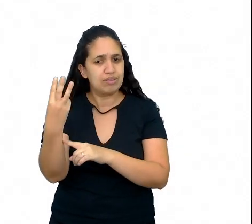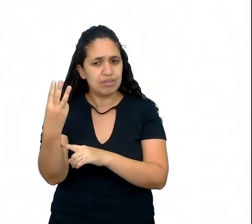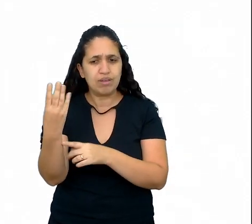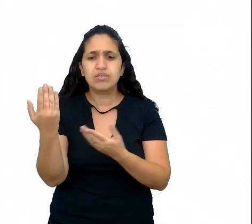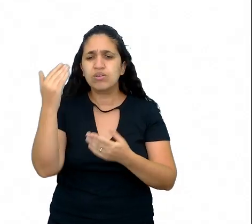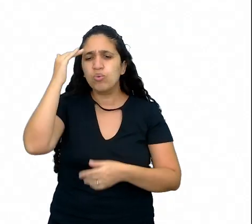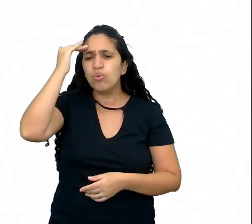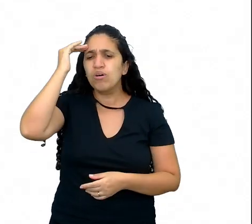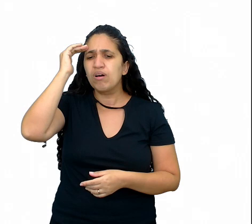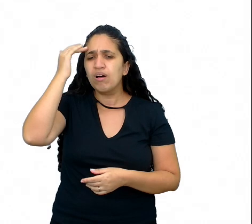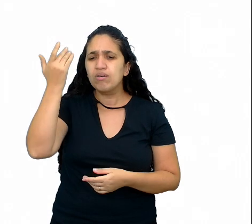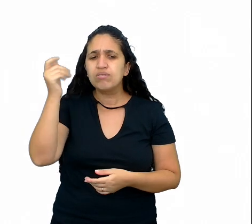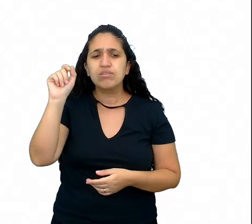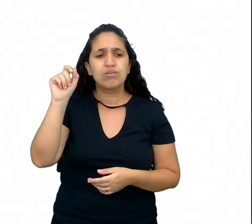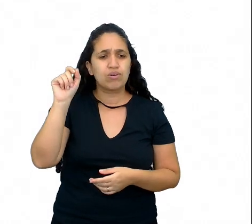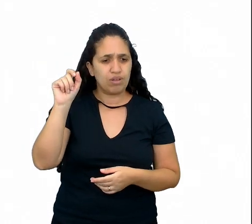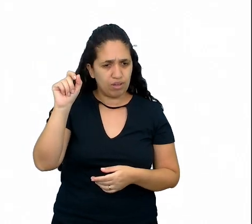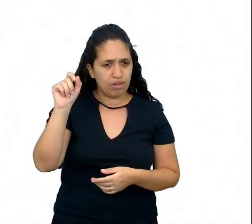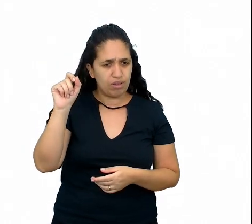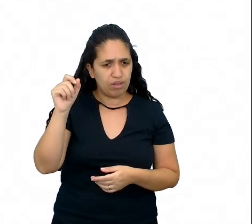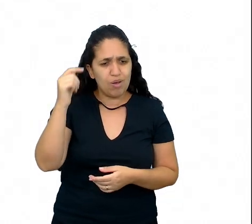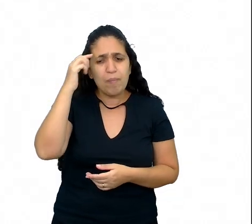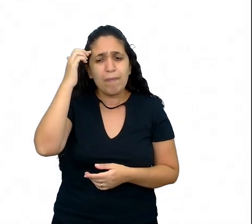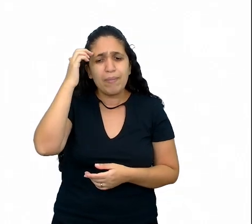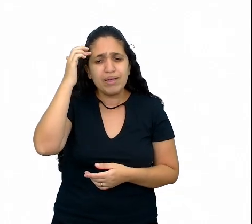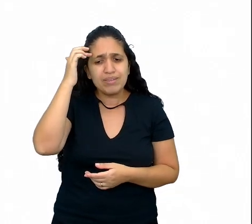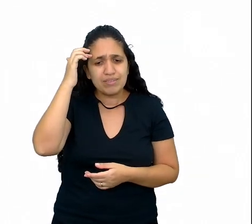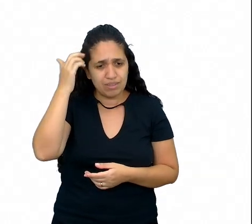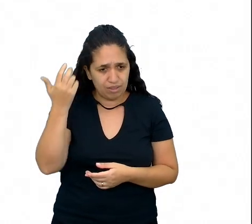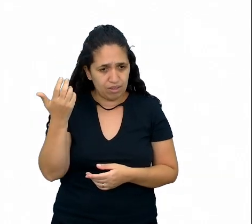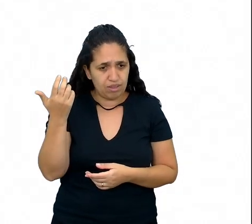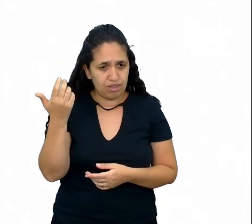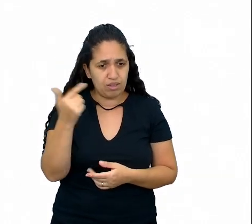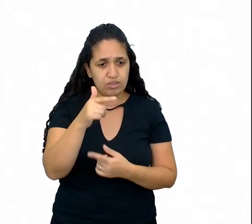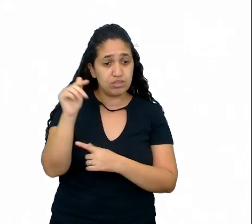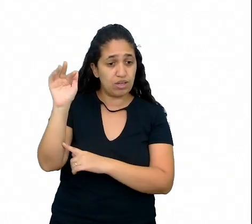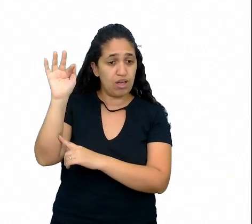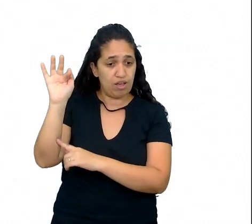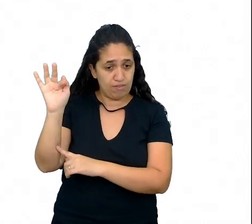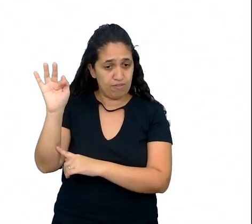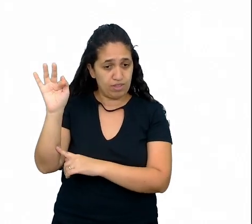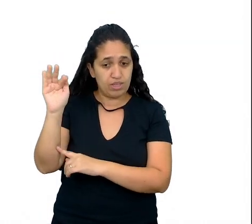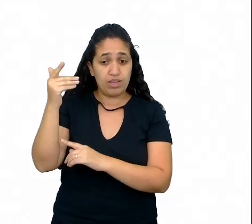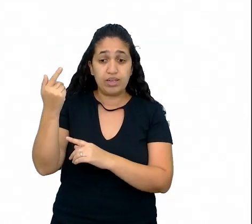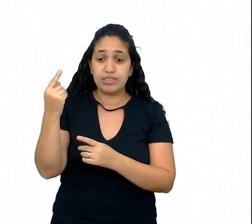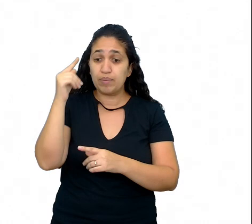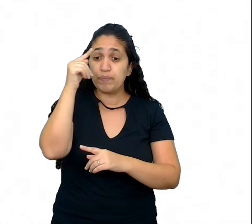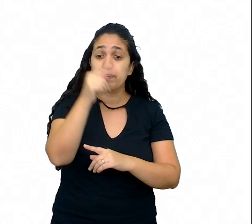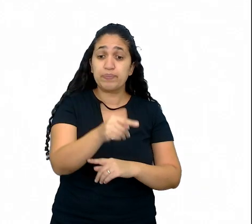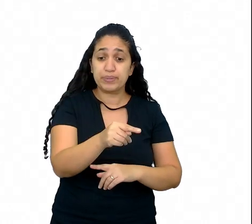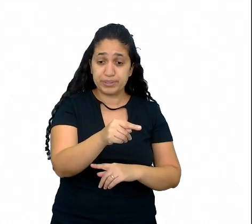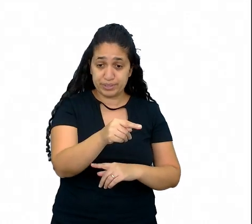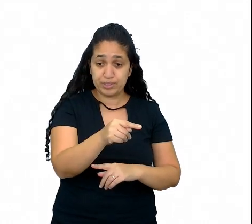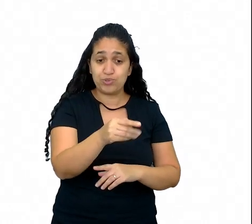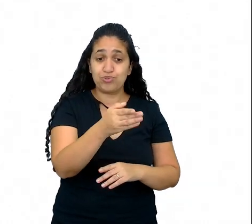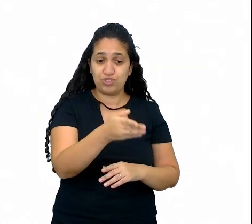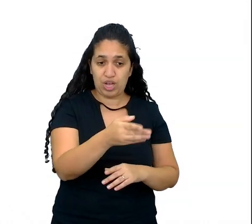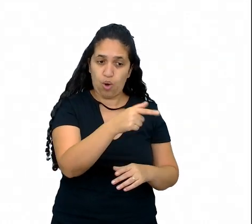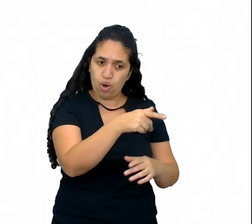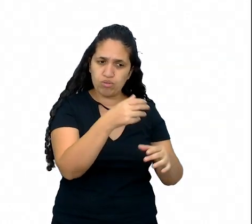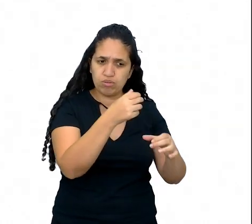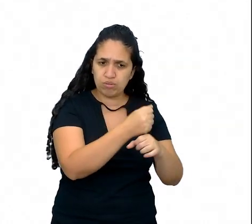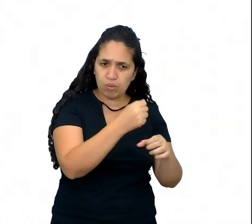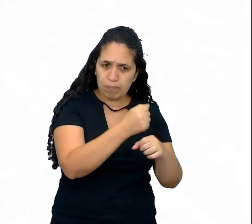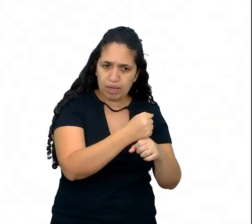entendo desse item? O que a gente pode pensar sobre ele, né? Que ele já vai indicando, né, que se eu estou somando